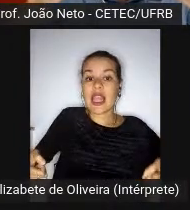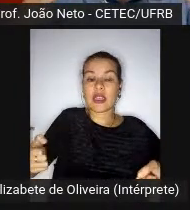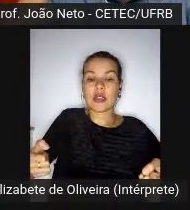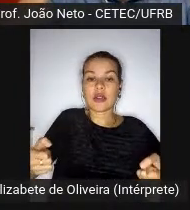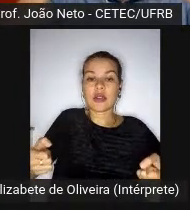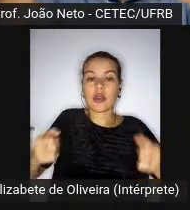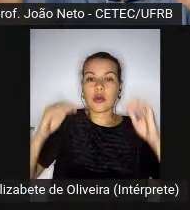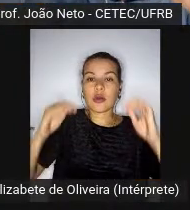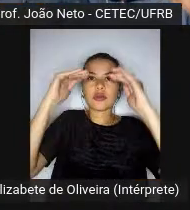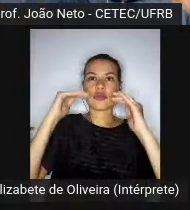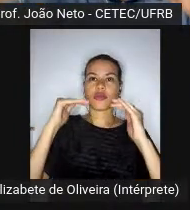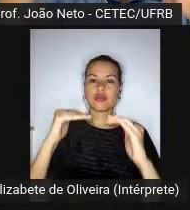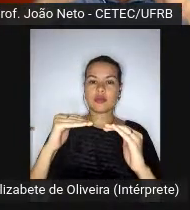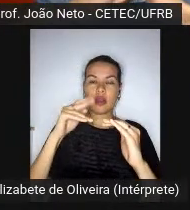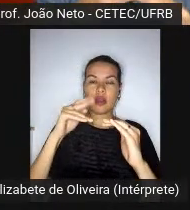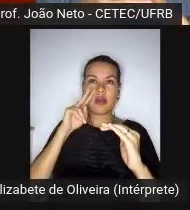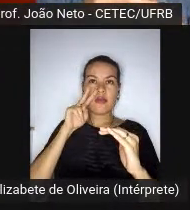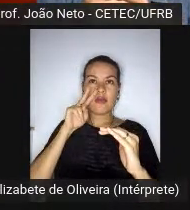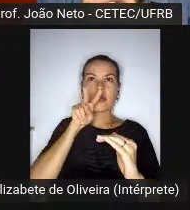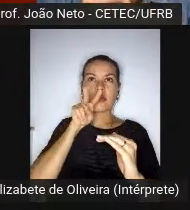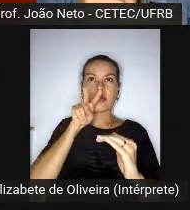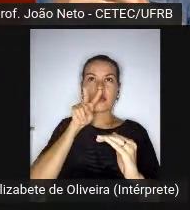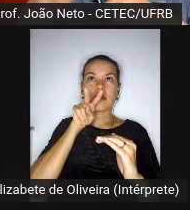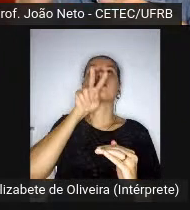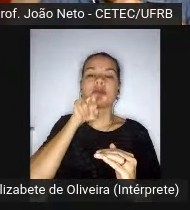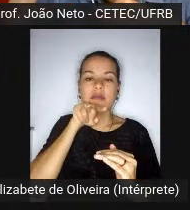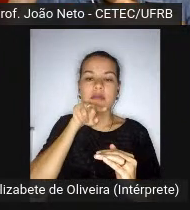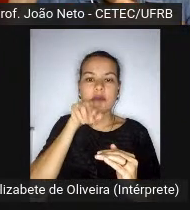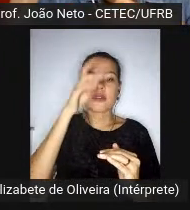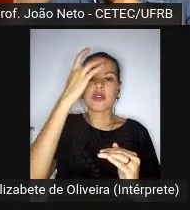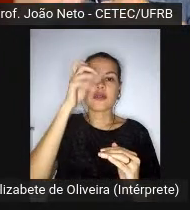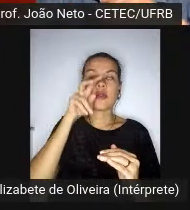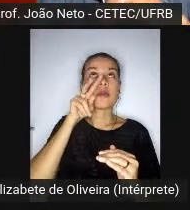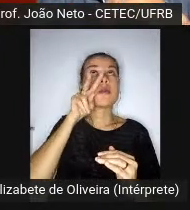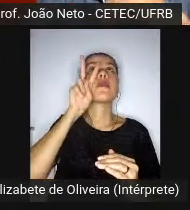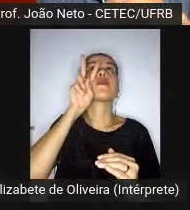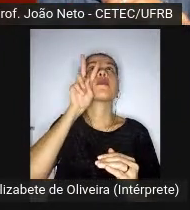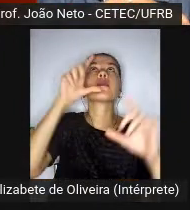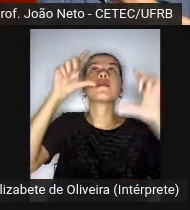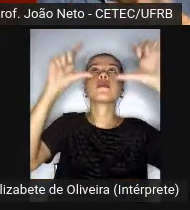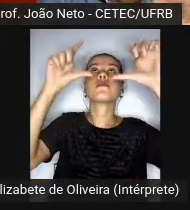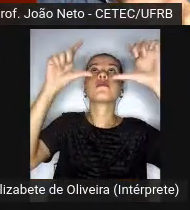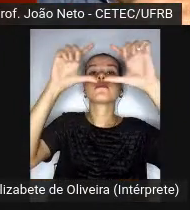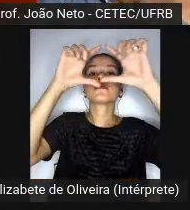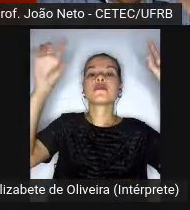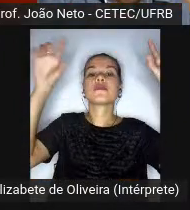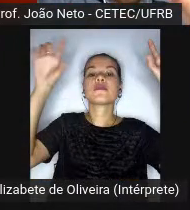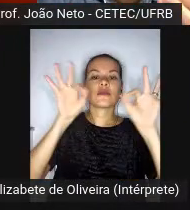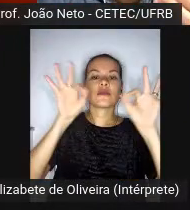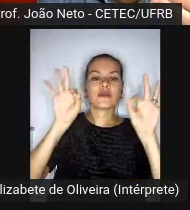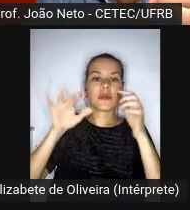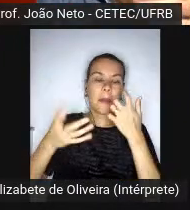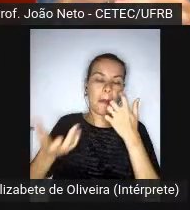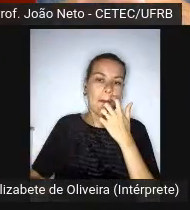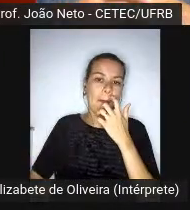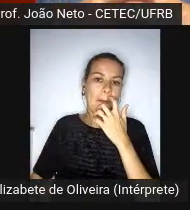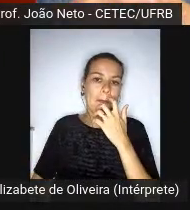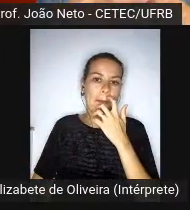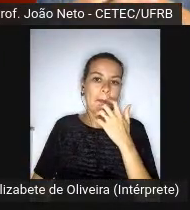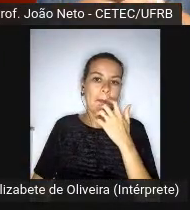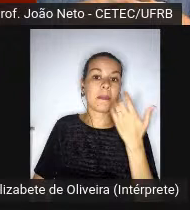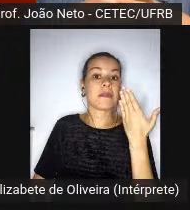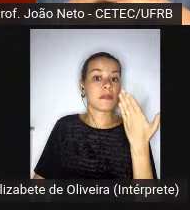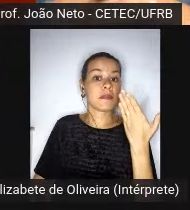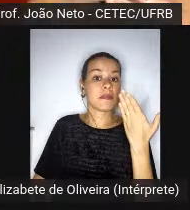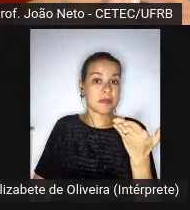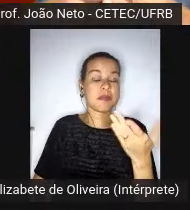baixa não vê e essa placa que está muito acima bom Então essa é a cidade embora a